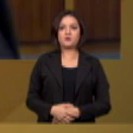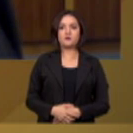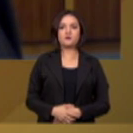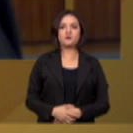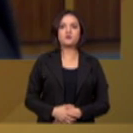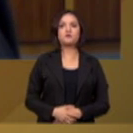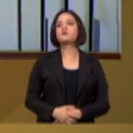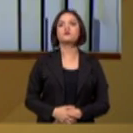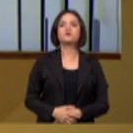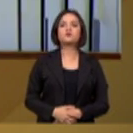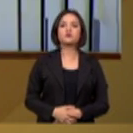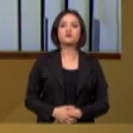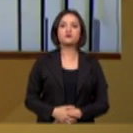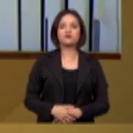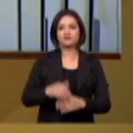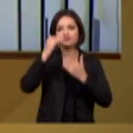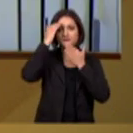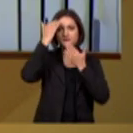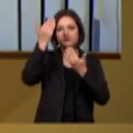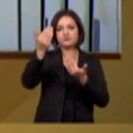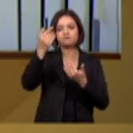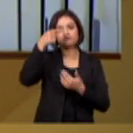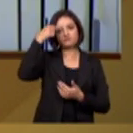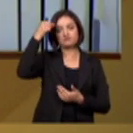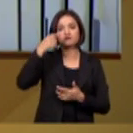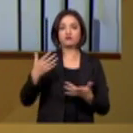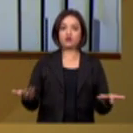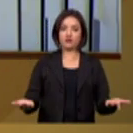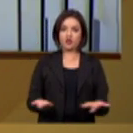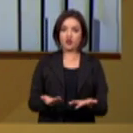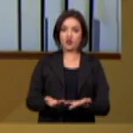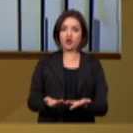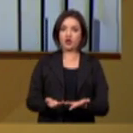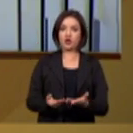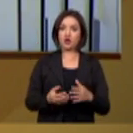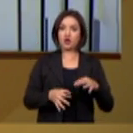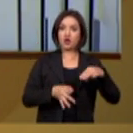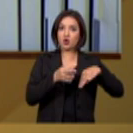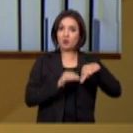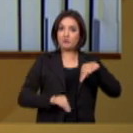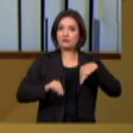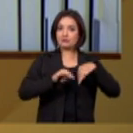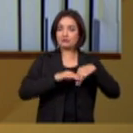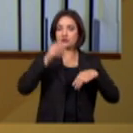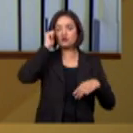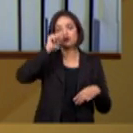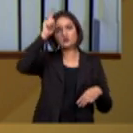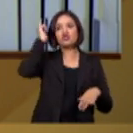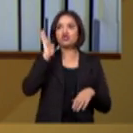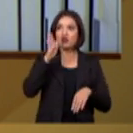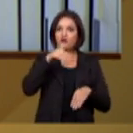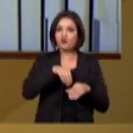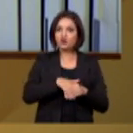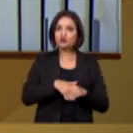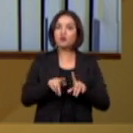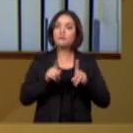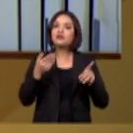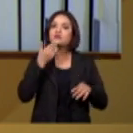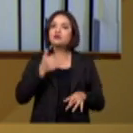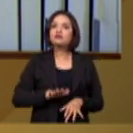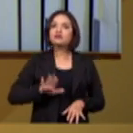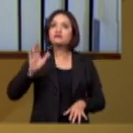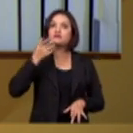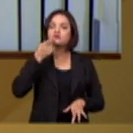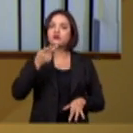e agradeço a rose me só deixamos morais que já voltaram acompanhando o relator já tá brava com tu